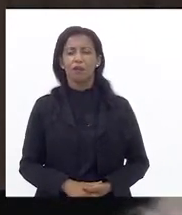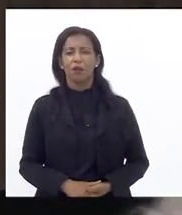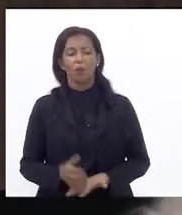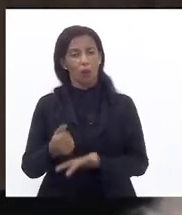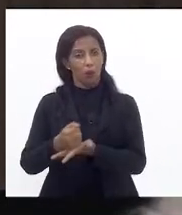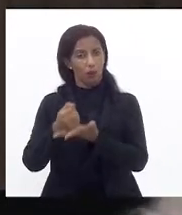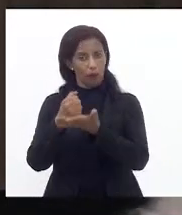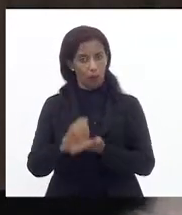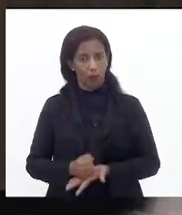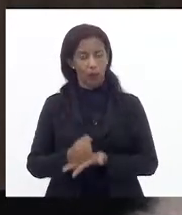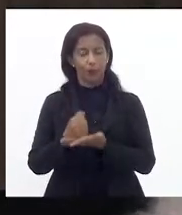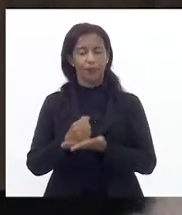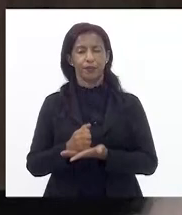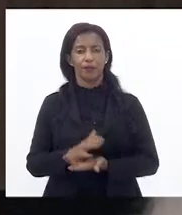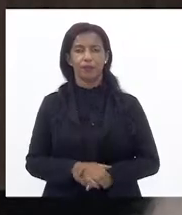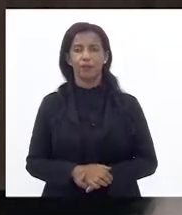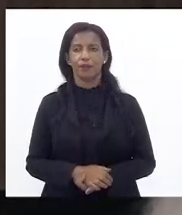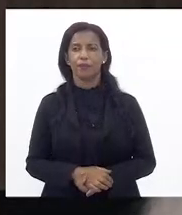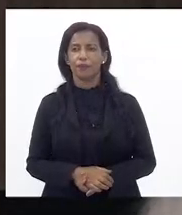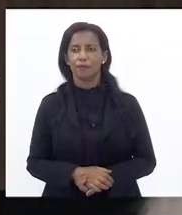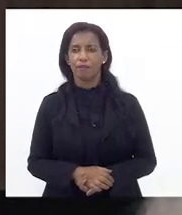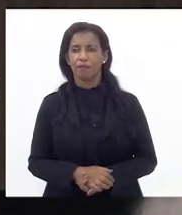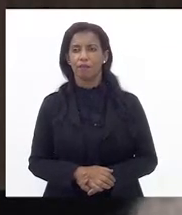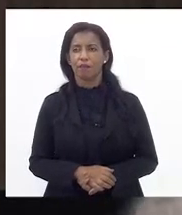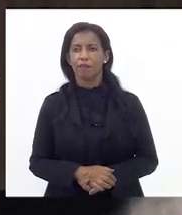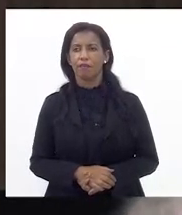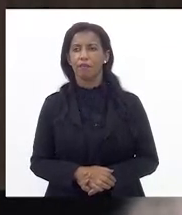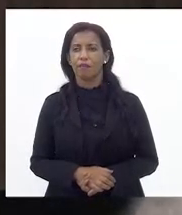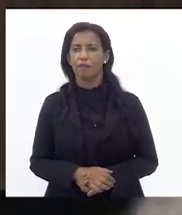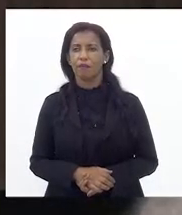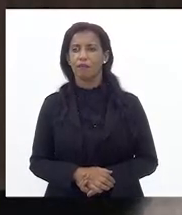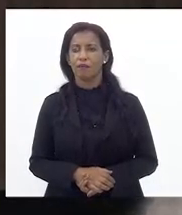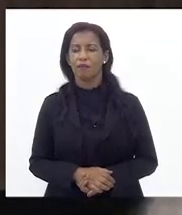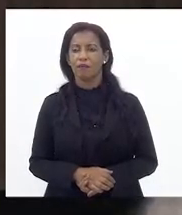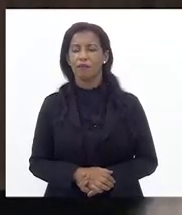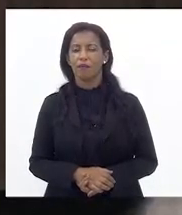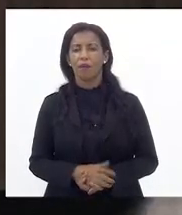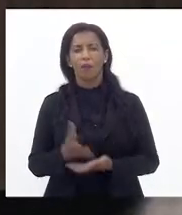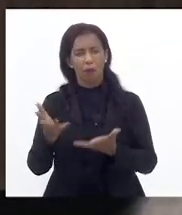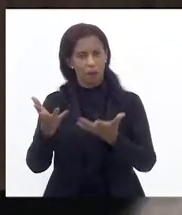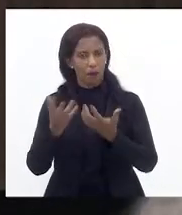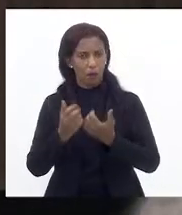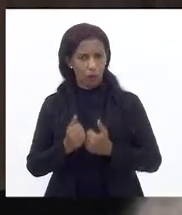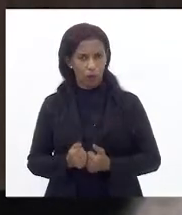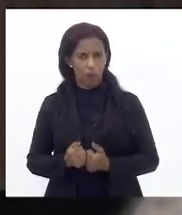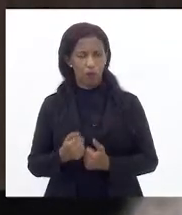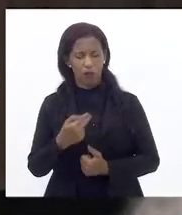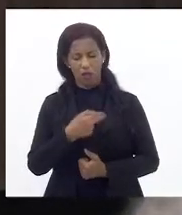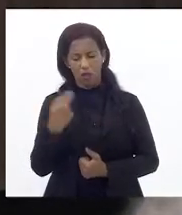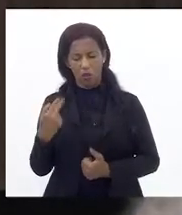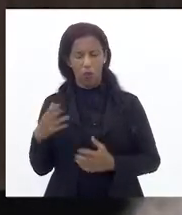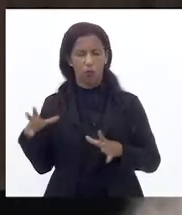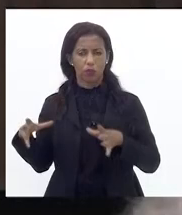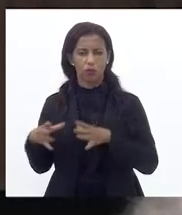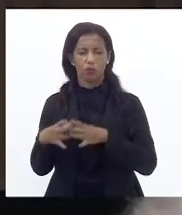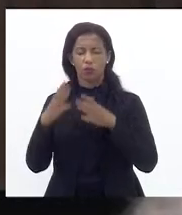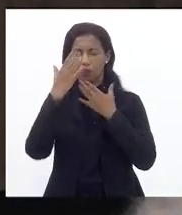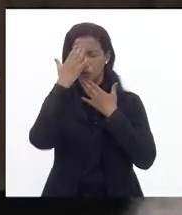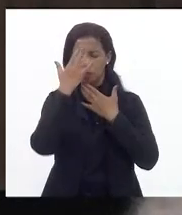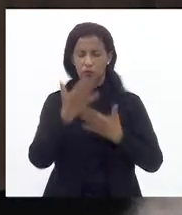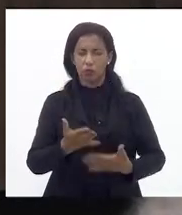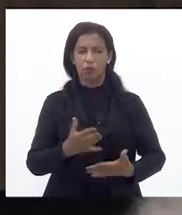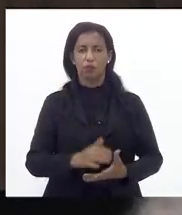poio e pelo acolhimento e o nome da minha categoria eu